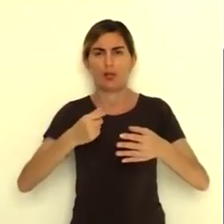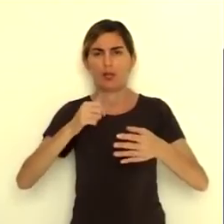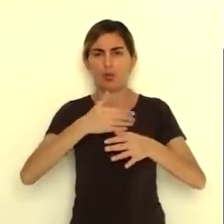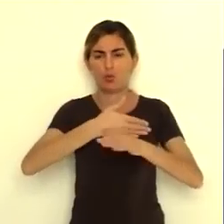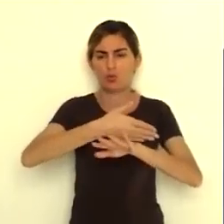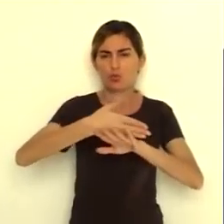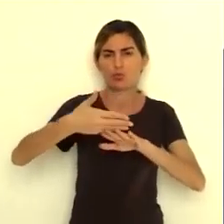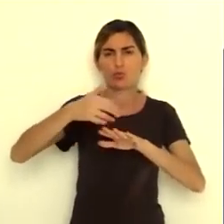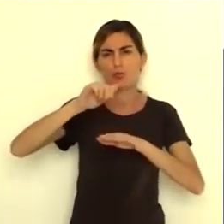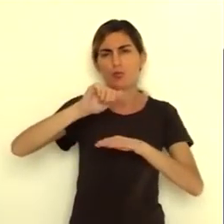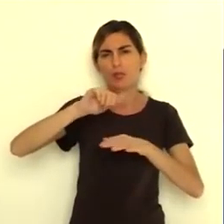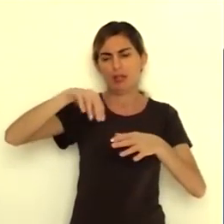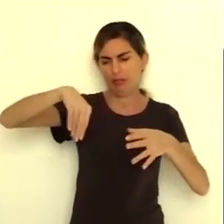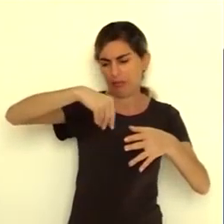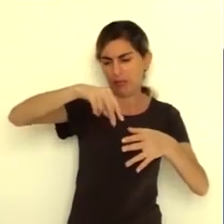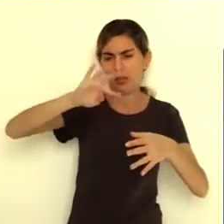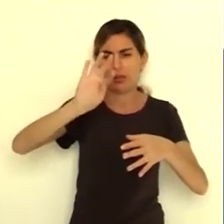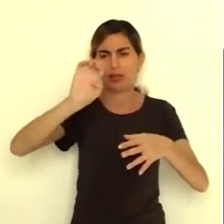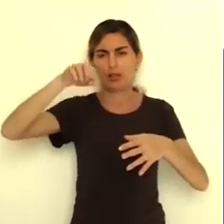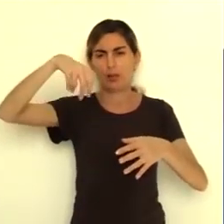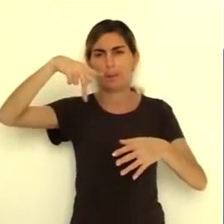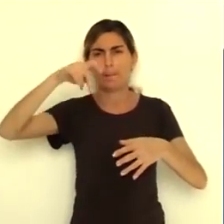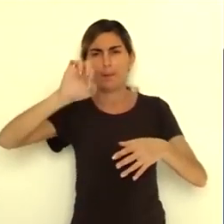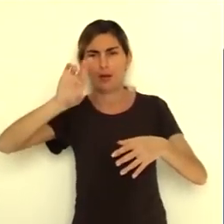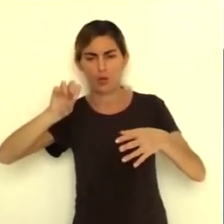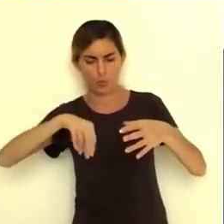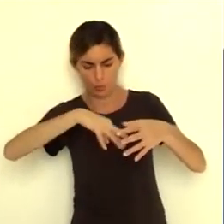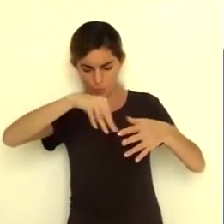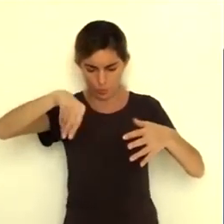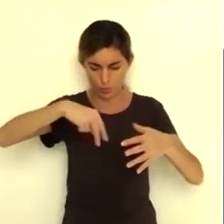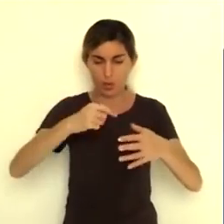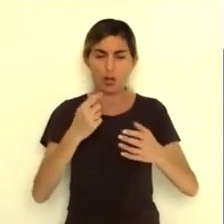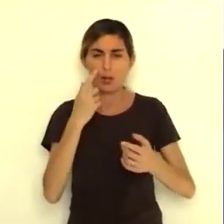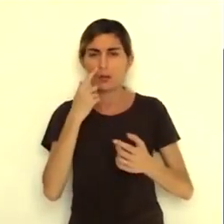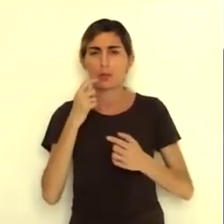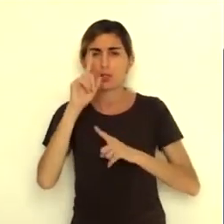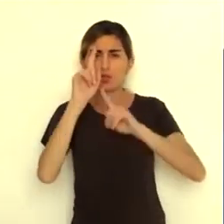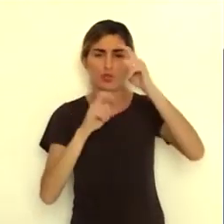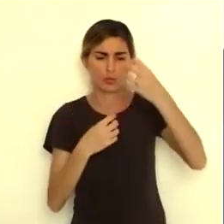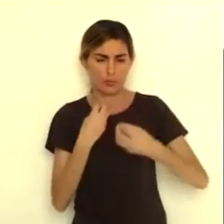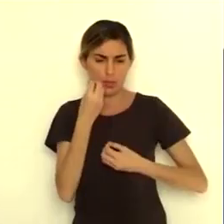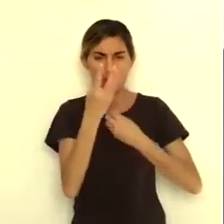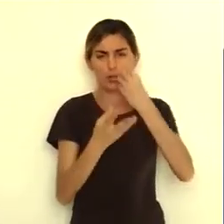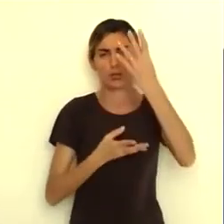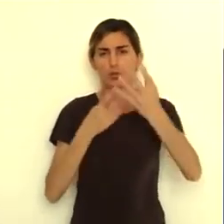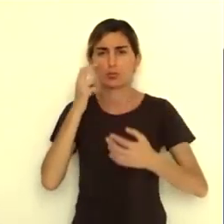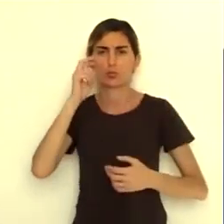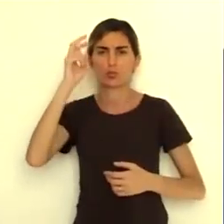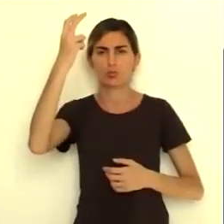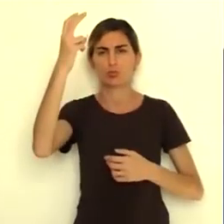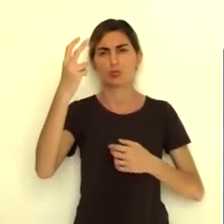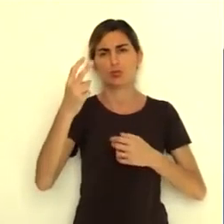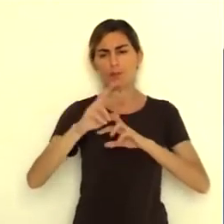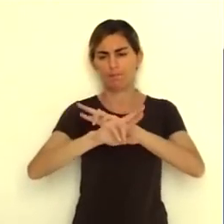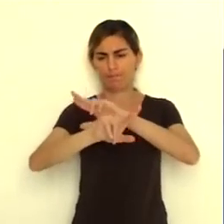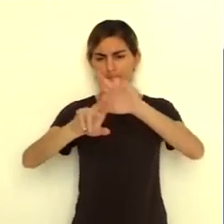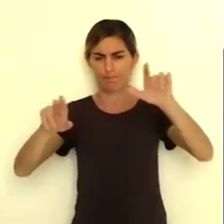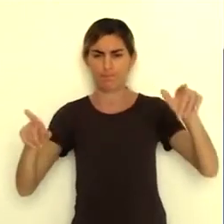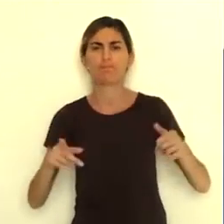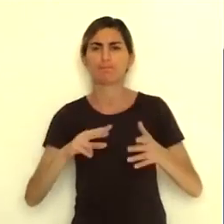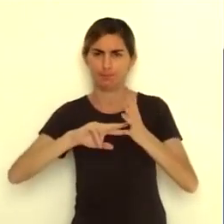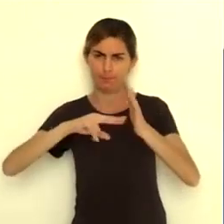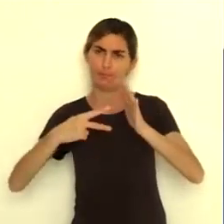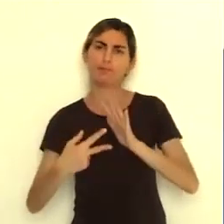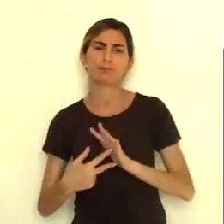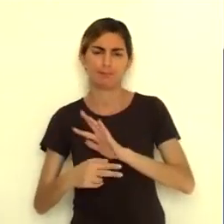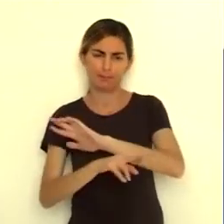temperada, esse hábito pela comida temperada que a gente tem, não é? E nas expressões culturais são